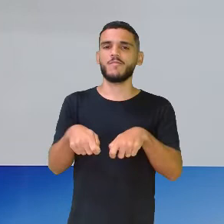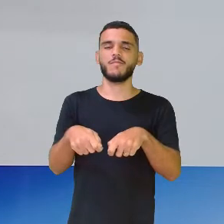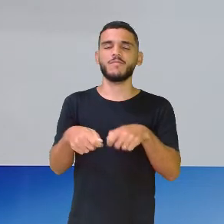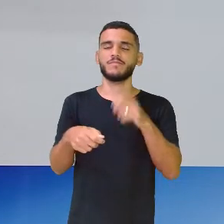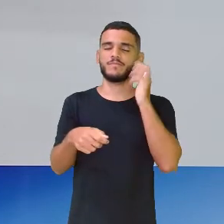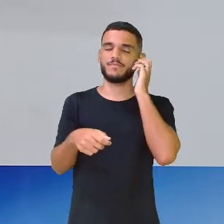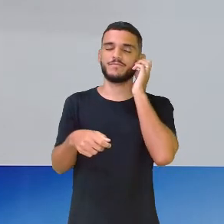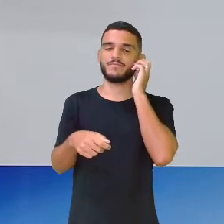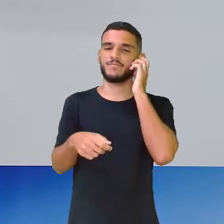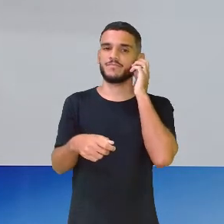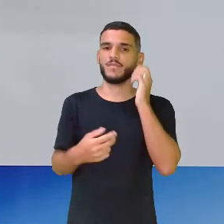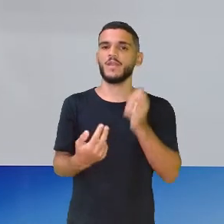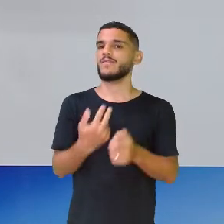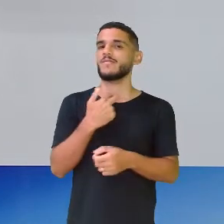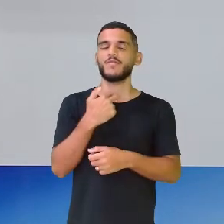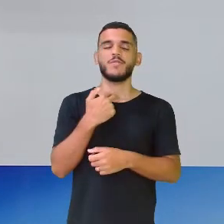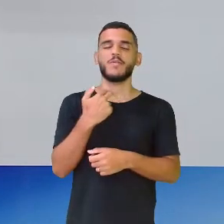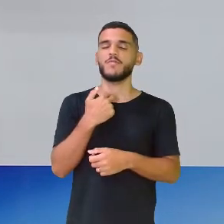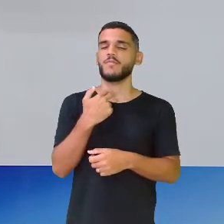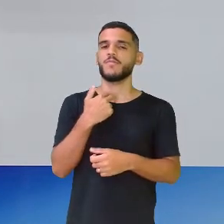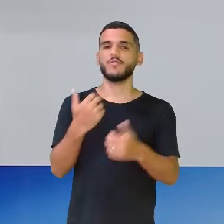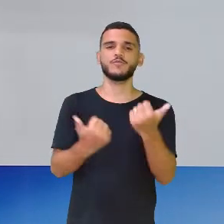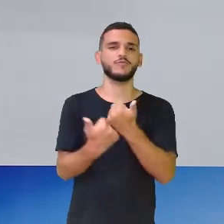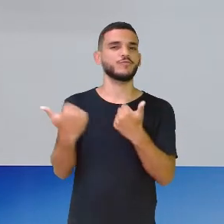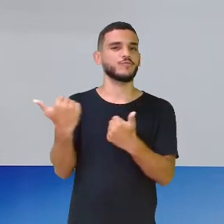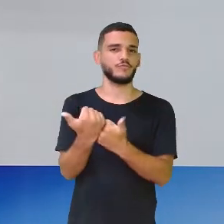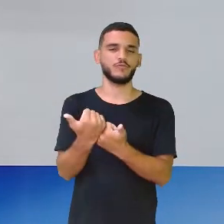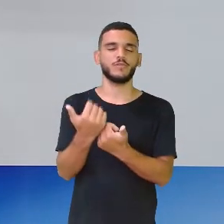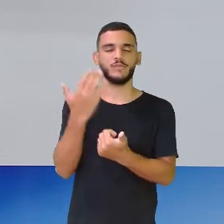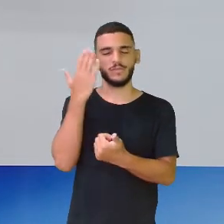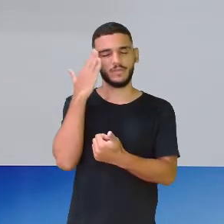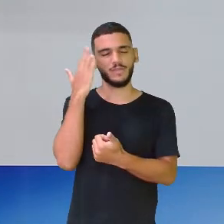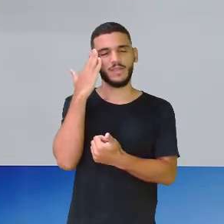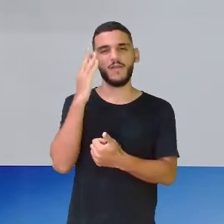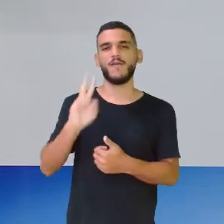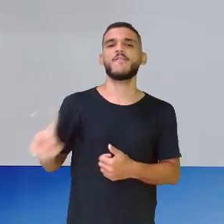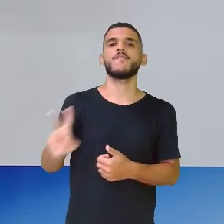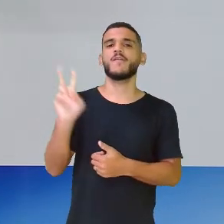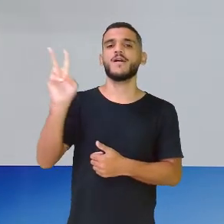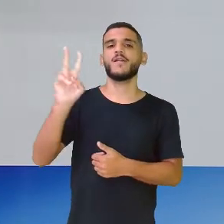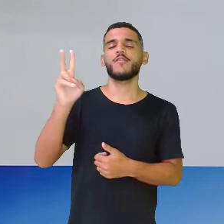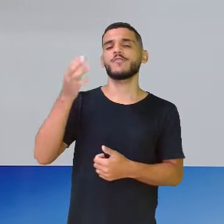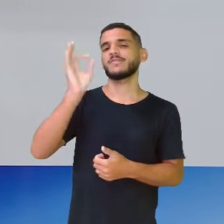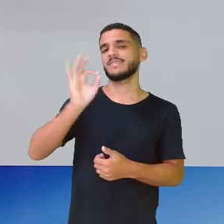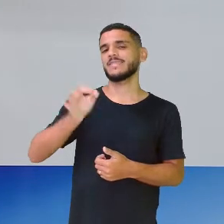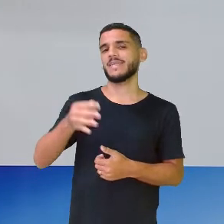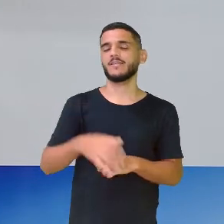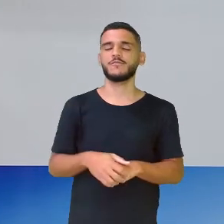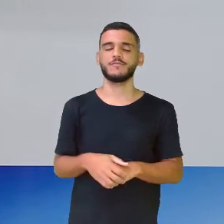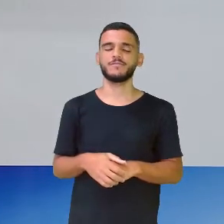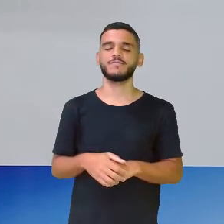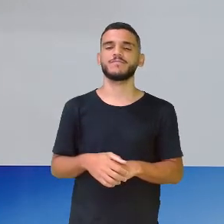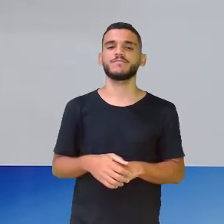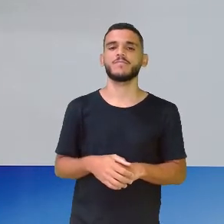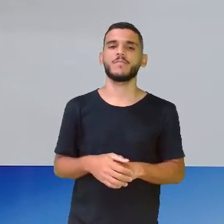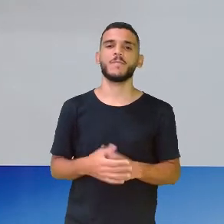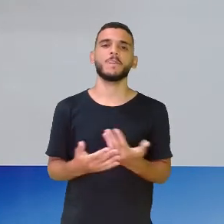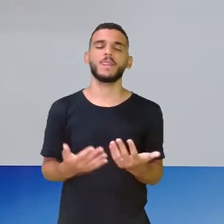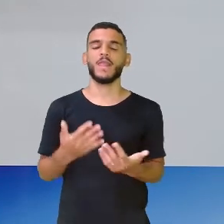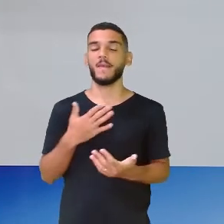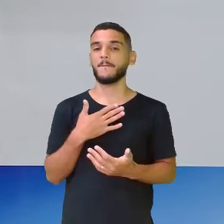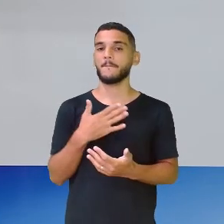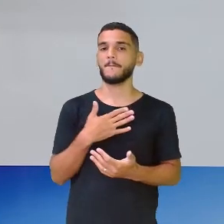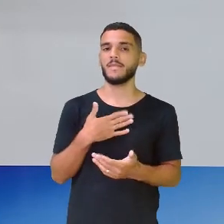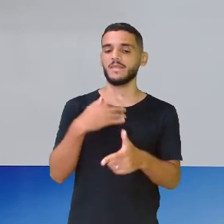Valores iguais, valores exatos. A minha divisão, ela precisa acontecer de forma